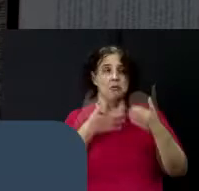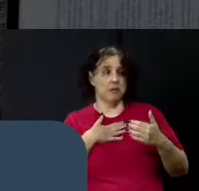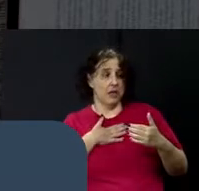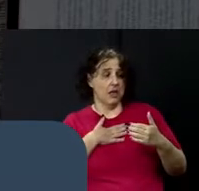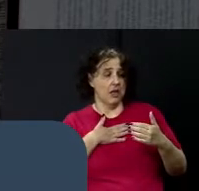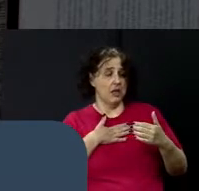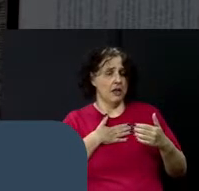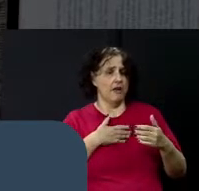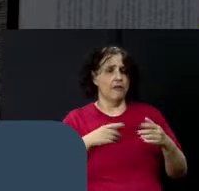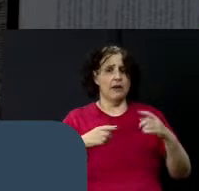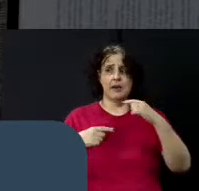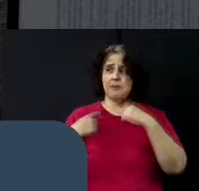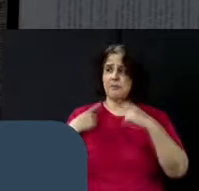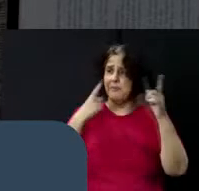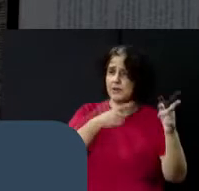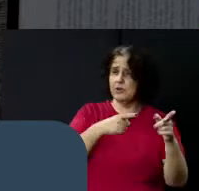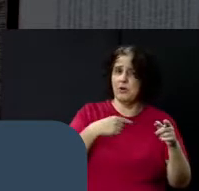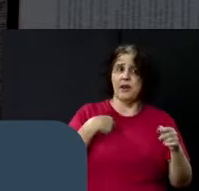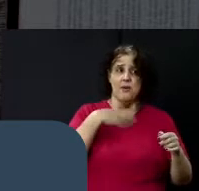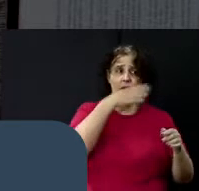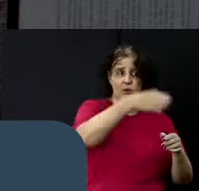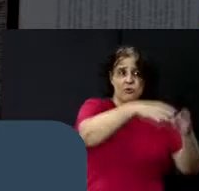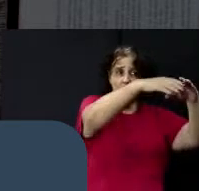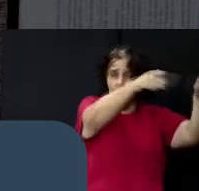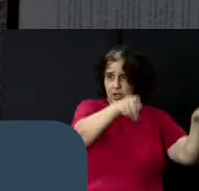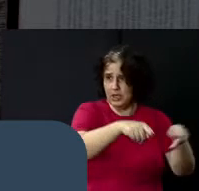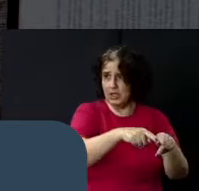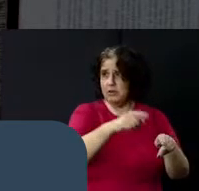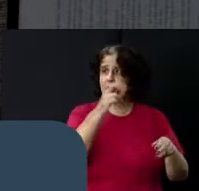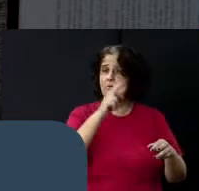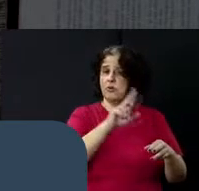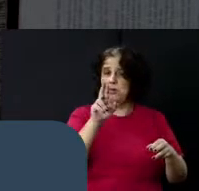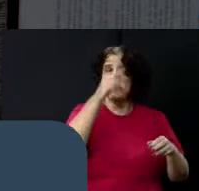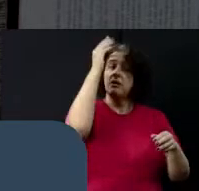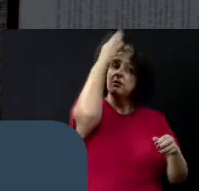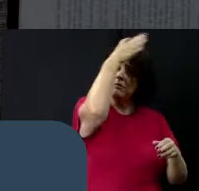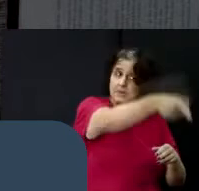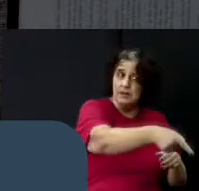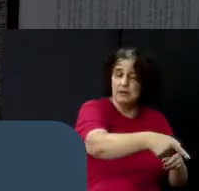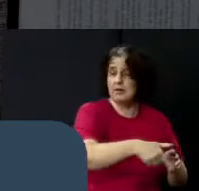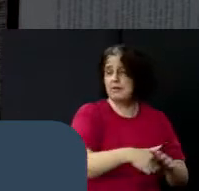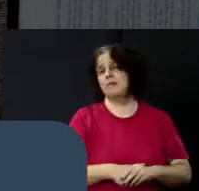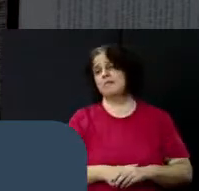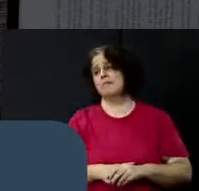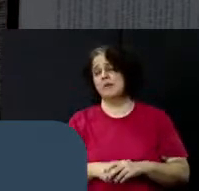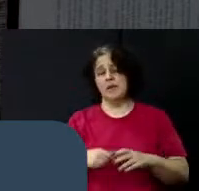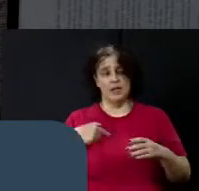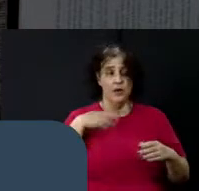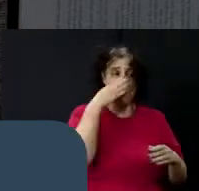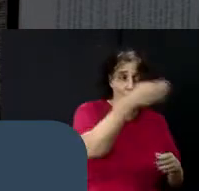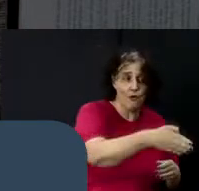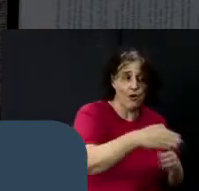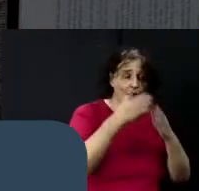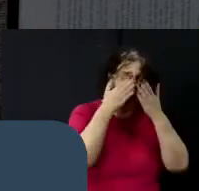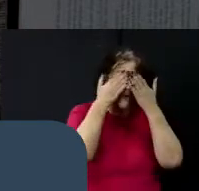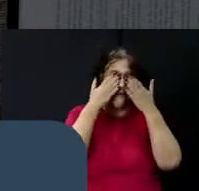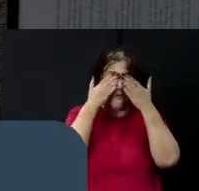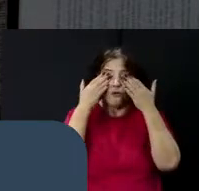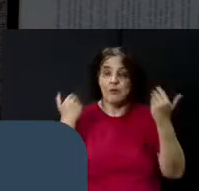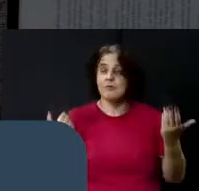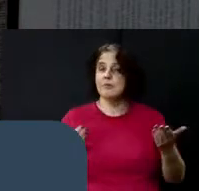Então fui, lavei-me e estou vendo. Disseram-lhe, pois, onde está